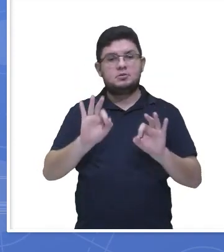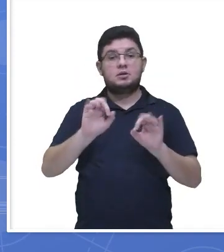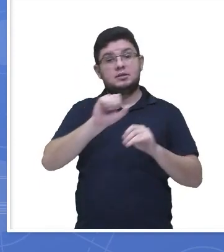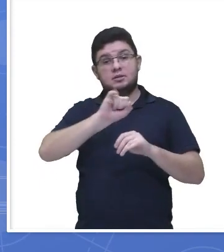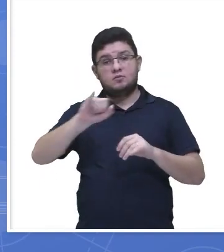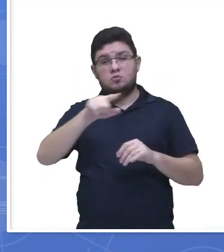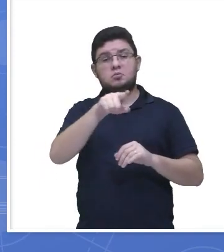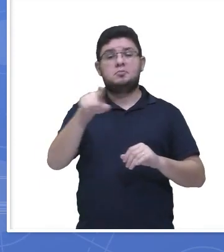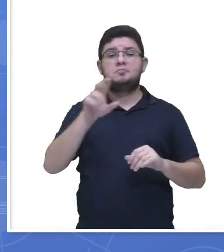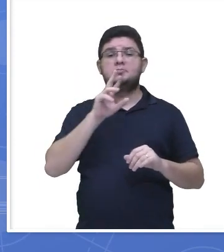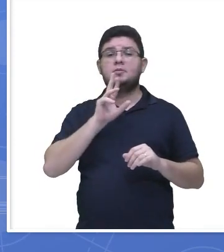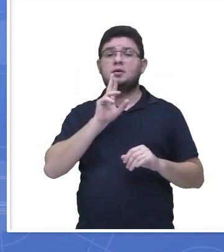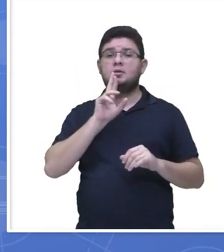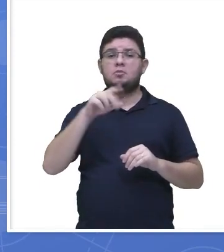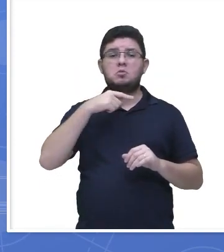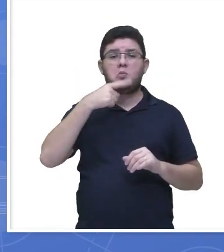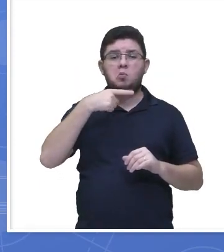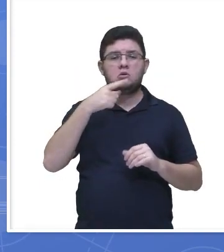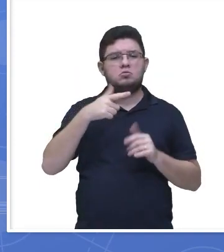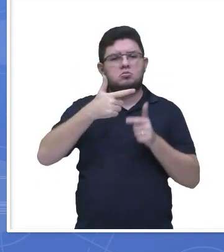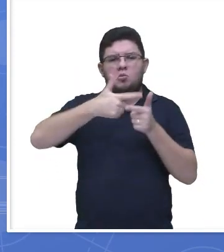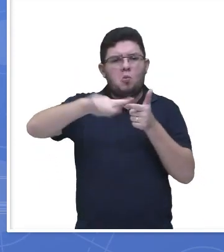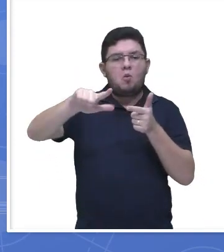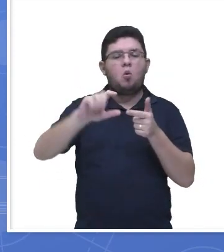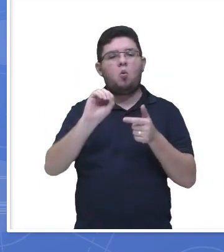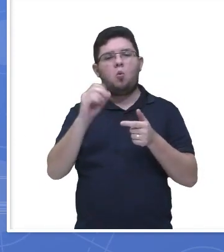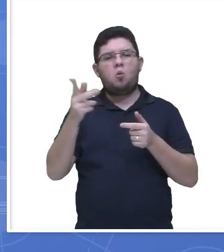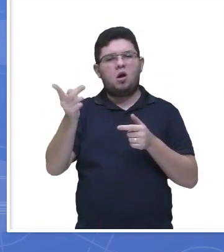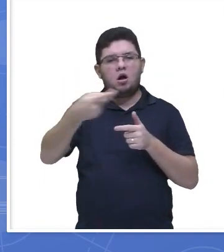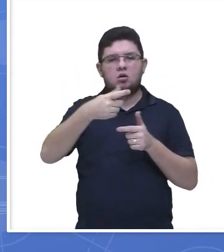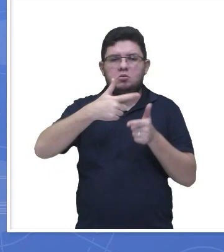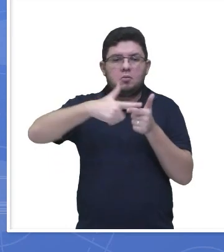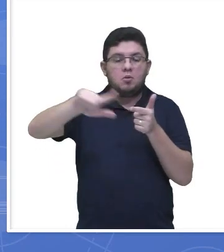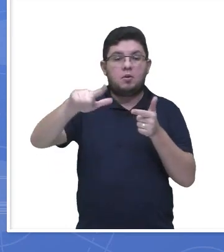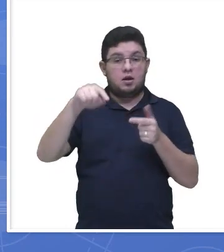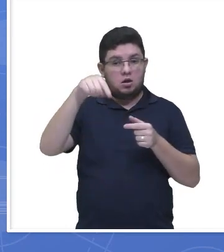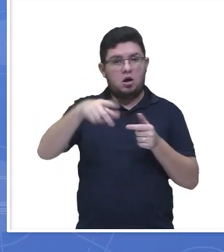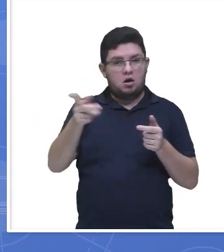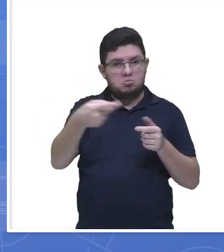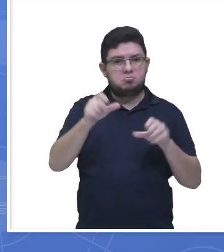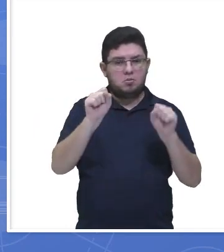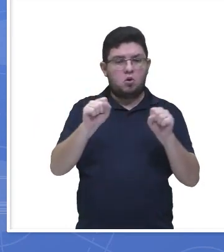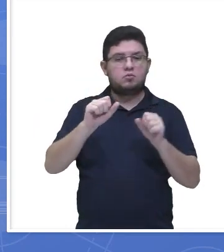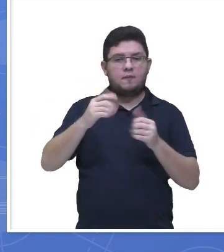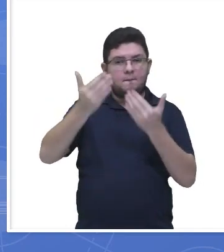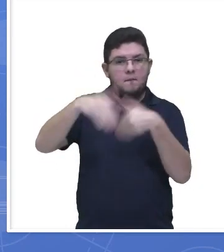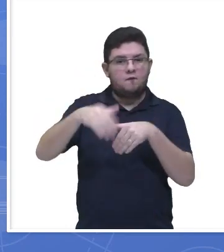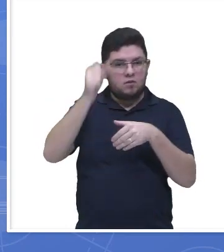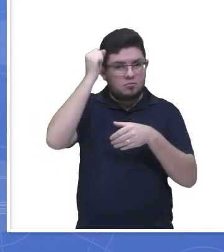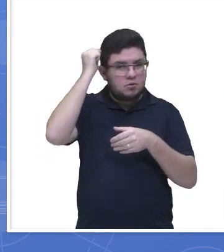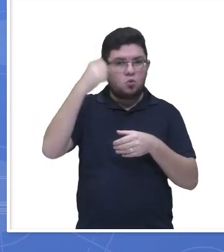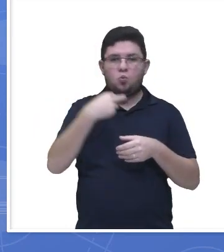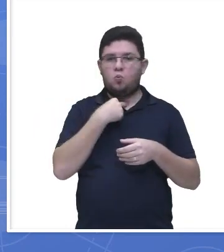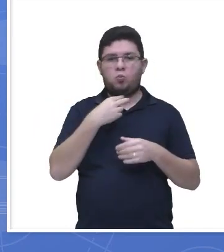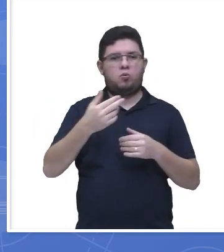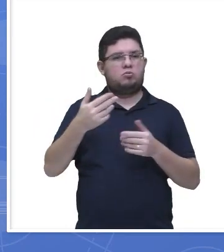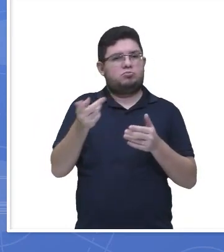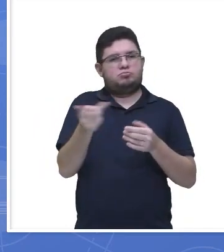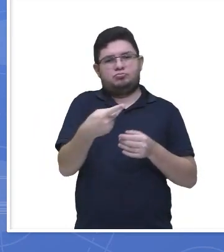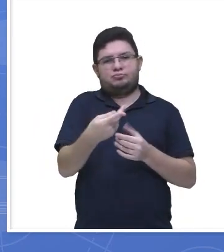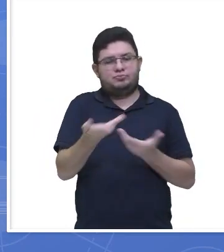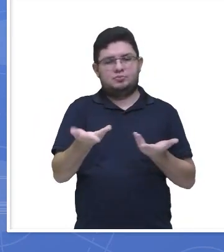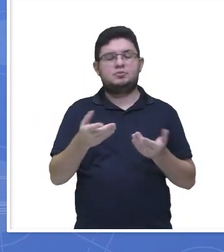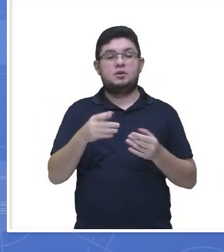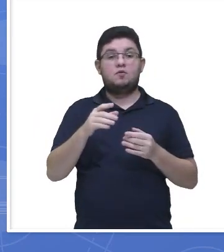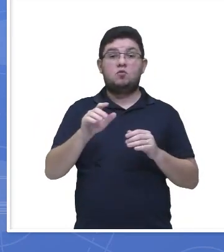quem não acertou, não tem problema. Aqui a gente pode errar, no vestibular não. Tá bom? Então, eu quero que vocês